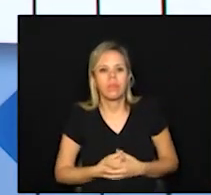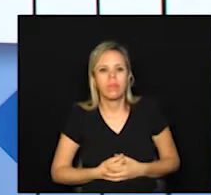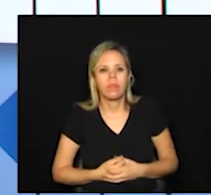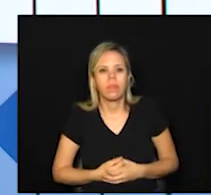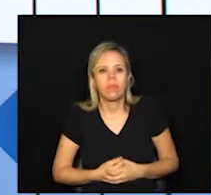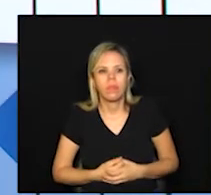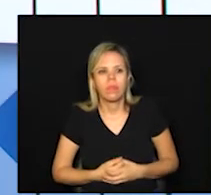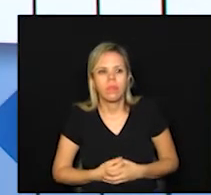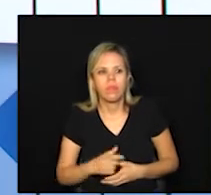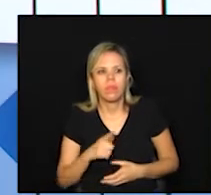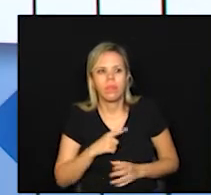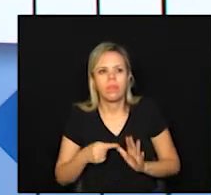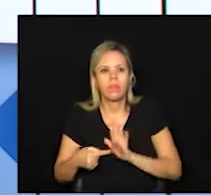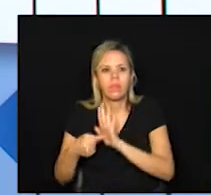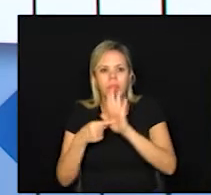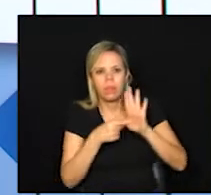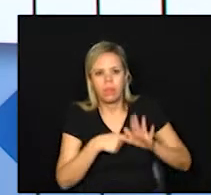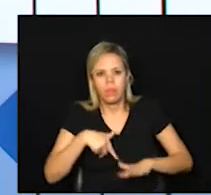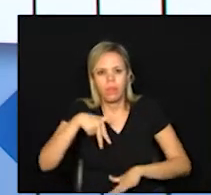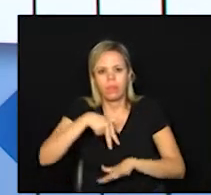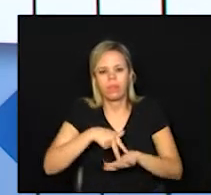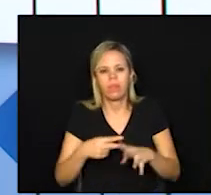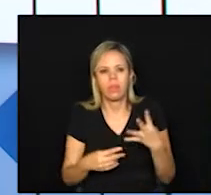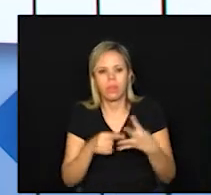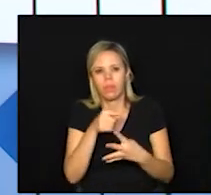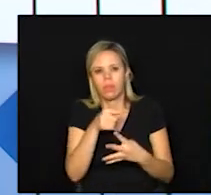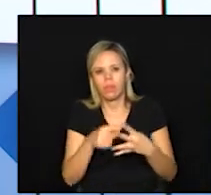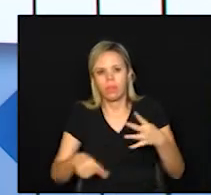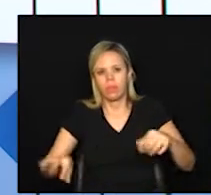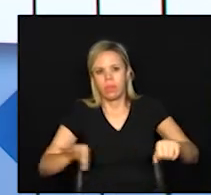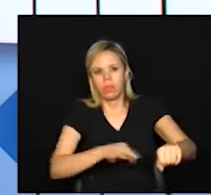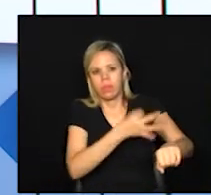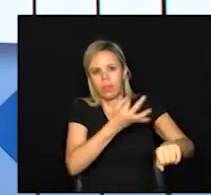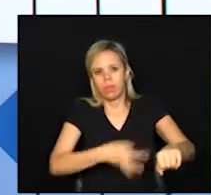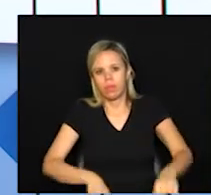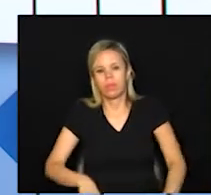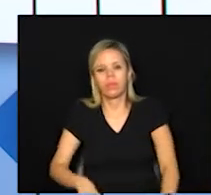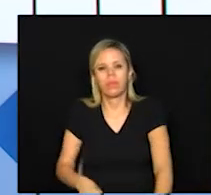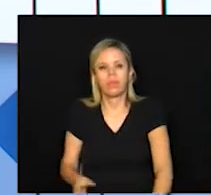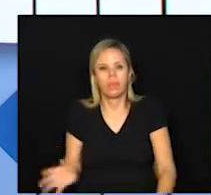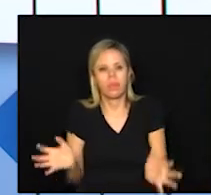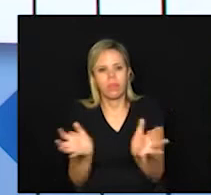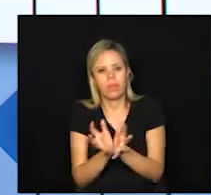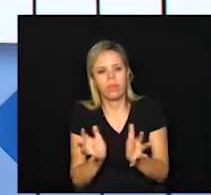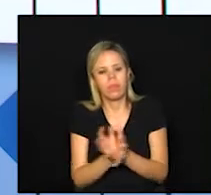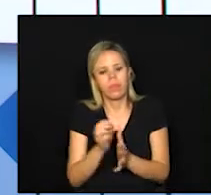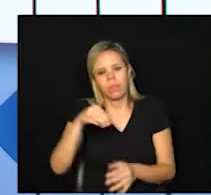nós teremos uma apresentação do Quarteto de Cordas da Sinfônica no Hospital Mário